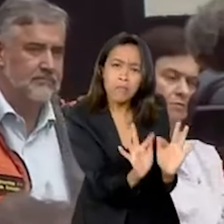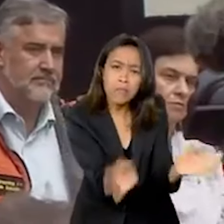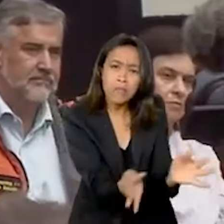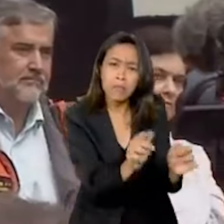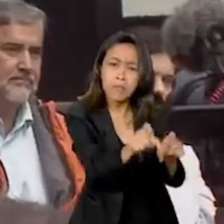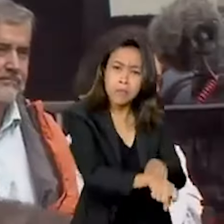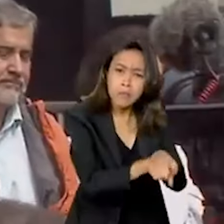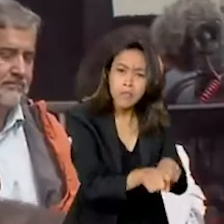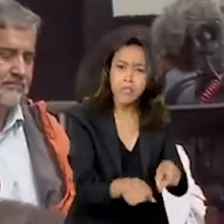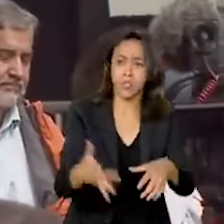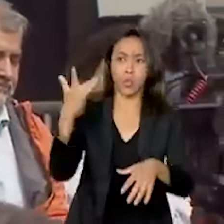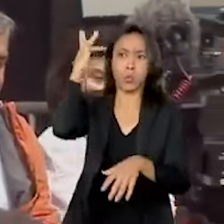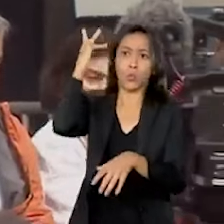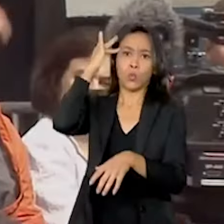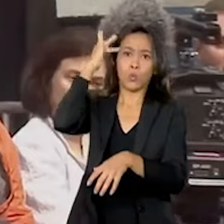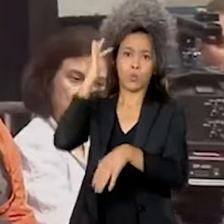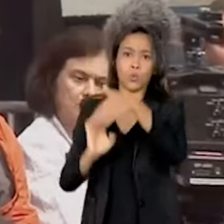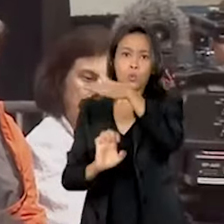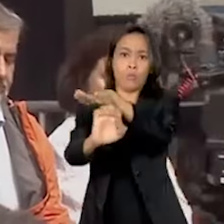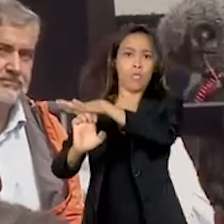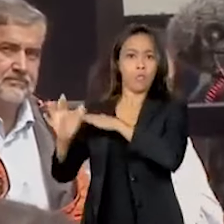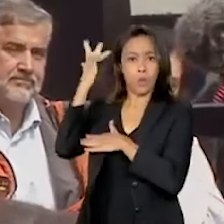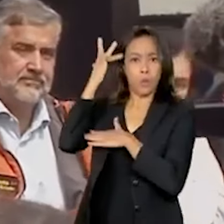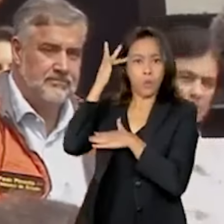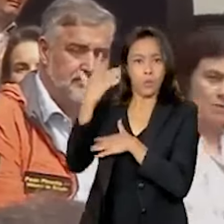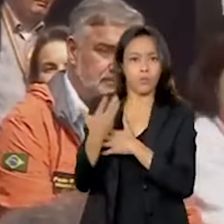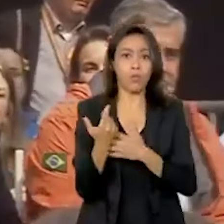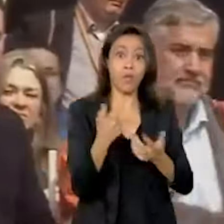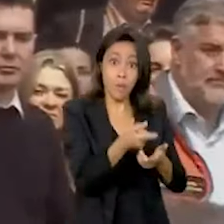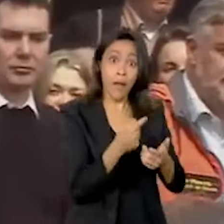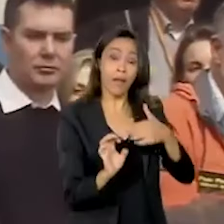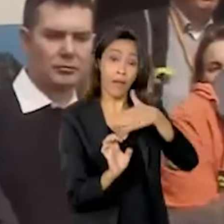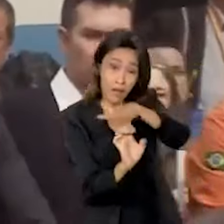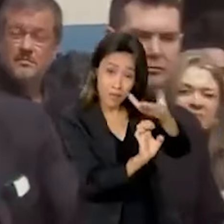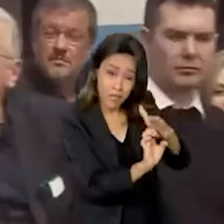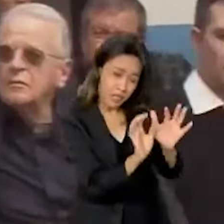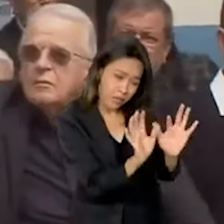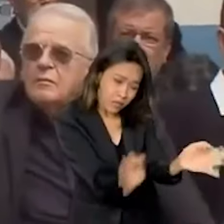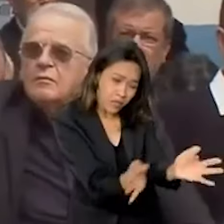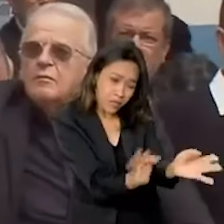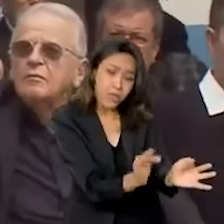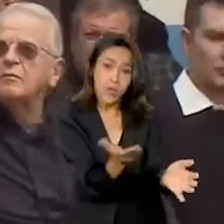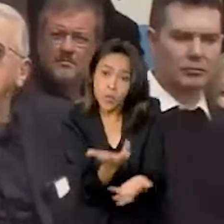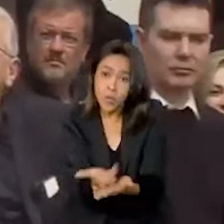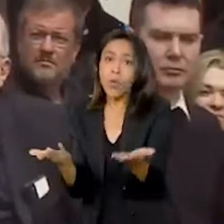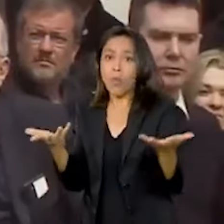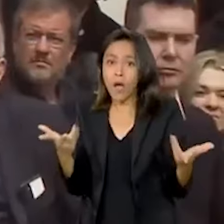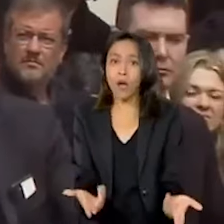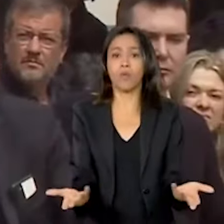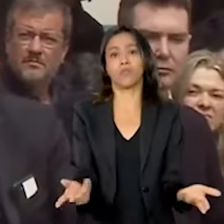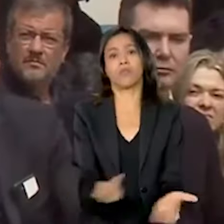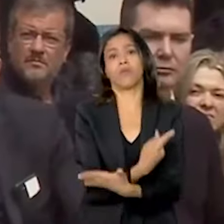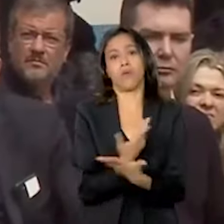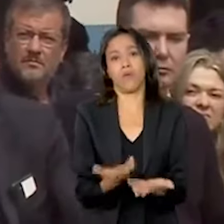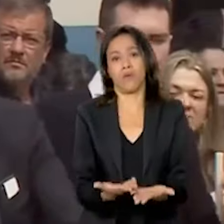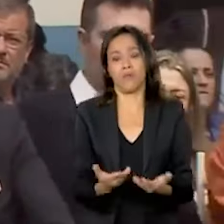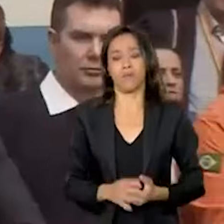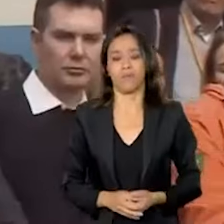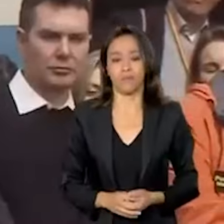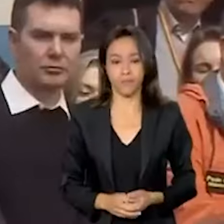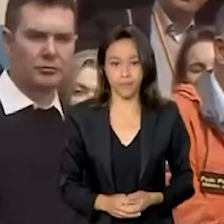grande, para agricultor pequeno e agricultor grande, para empresário pequeno e empresário grande, como houve agora. Já